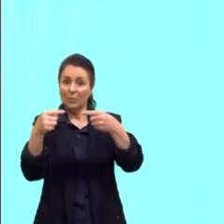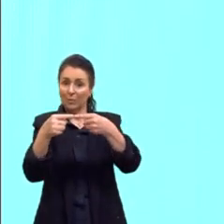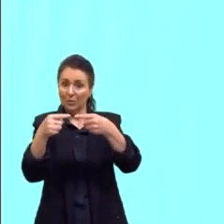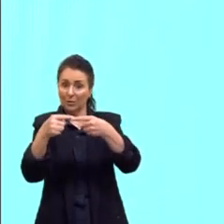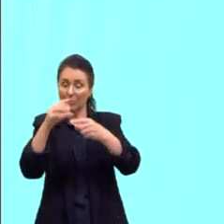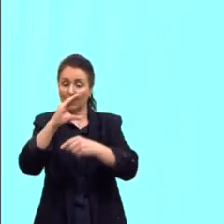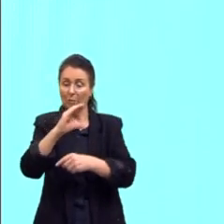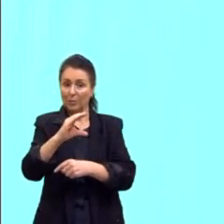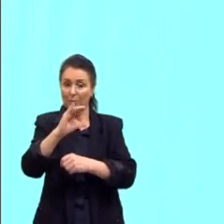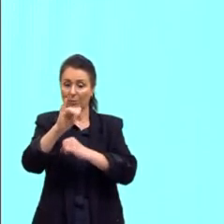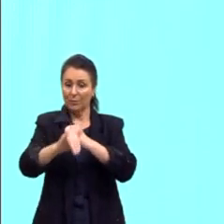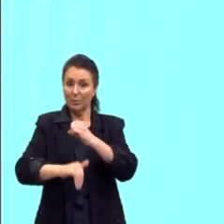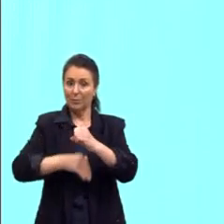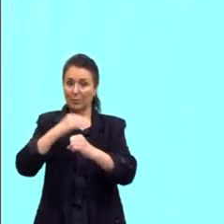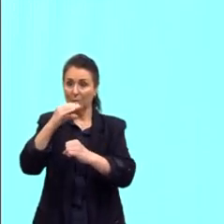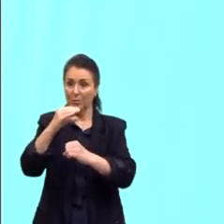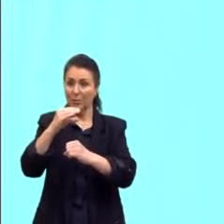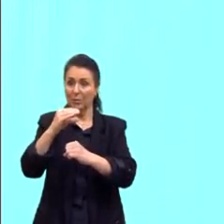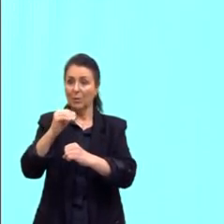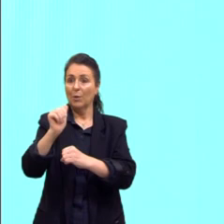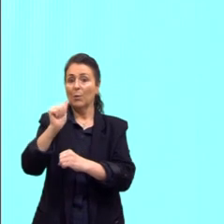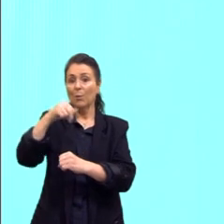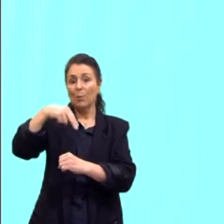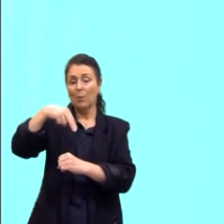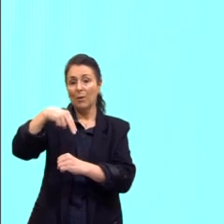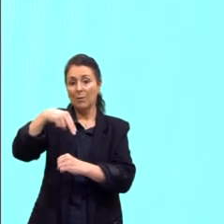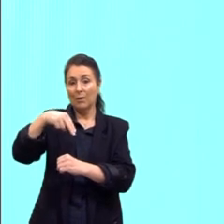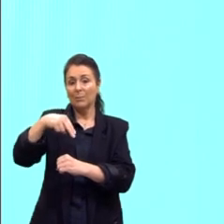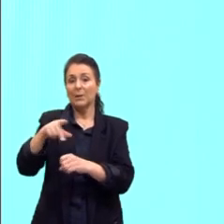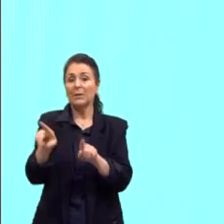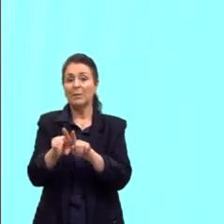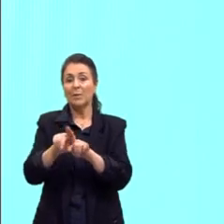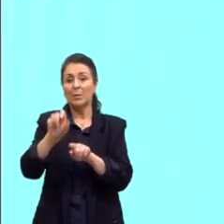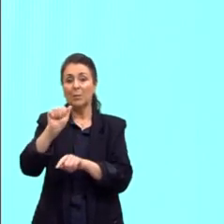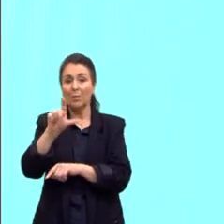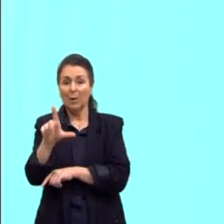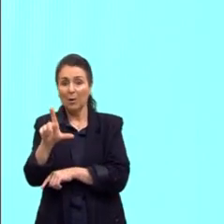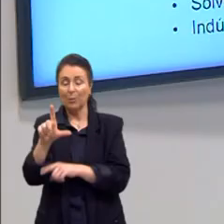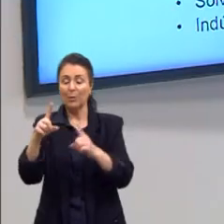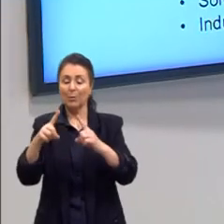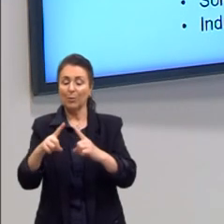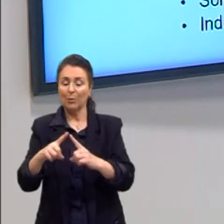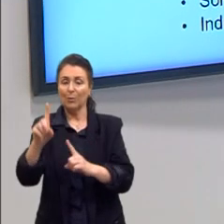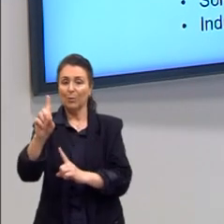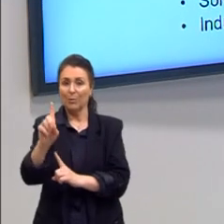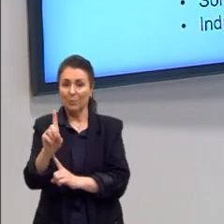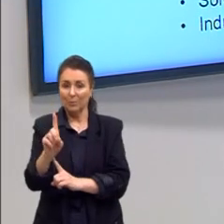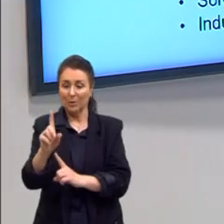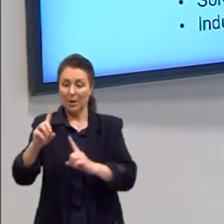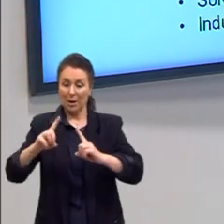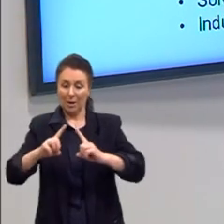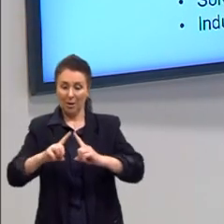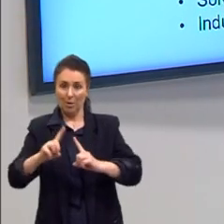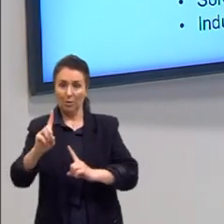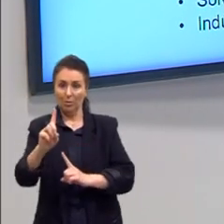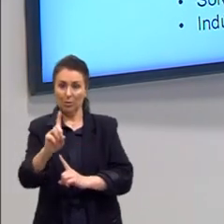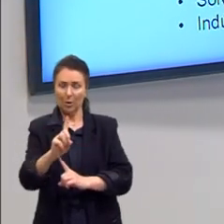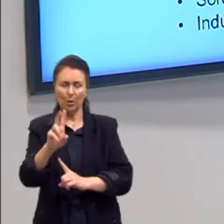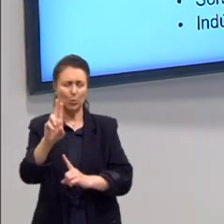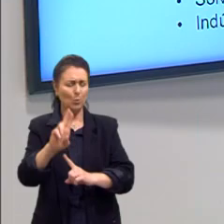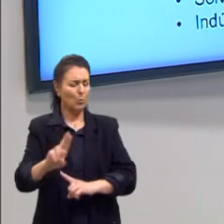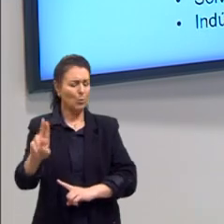os átomos de carbono TAM e terminação ao do meu aldeído como eu falei os aldeídos são amplamente